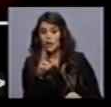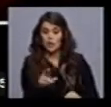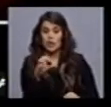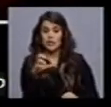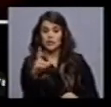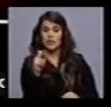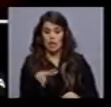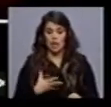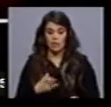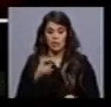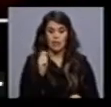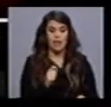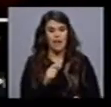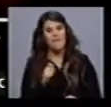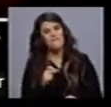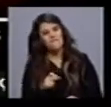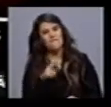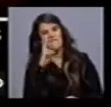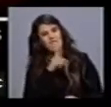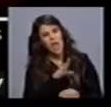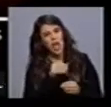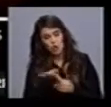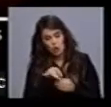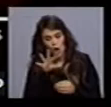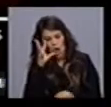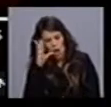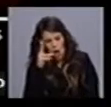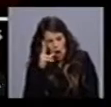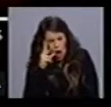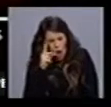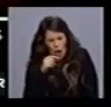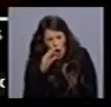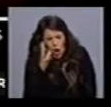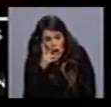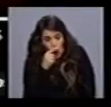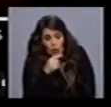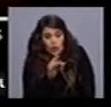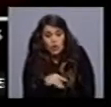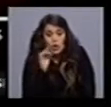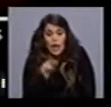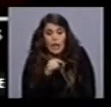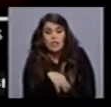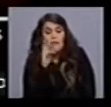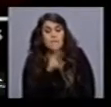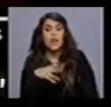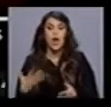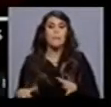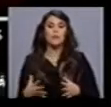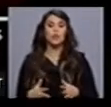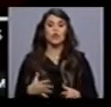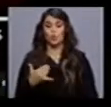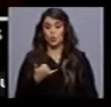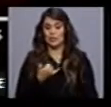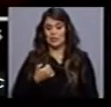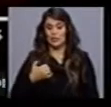conseguem ver estas zonas muito, muito, muito quentes. É esta zona aqui mais interessante. Esta zona que nós estamos a ver são cerca de 250